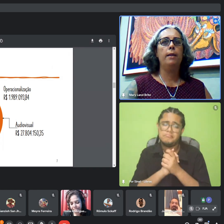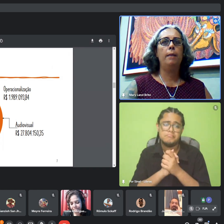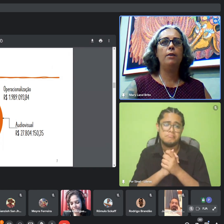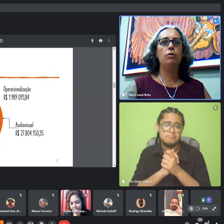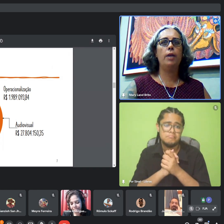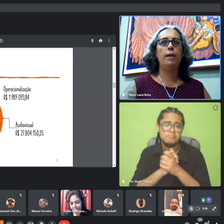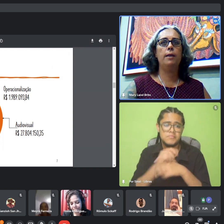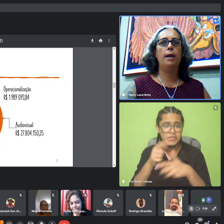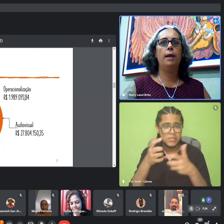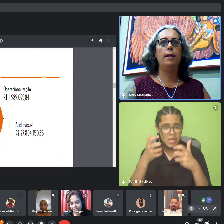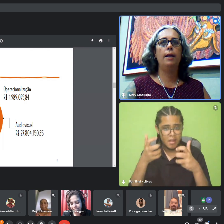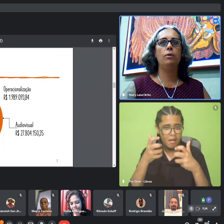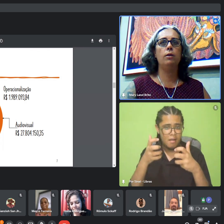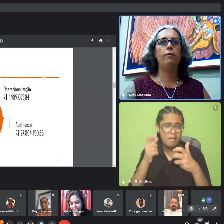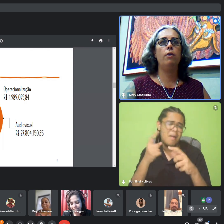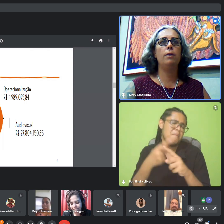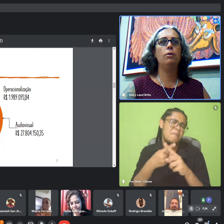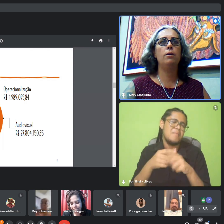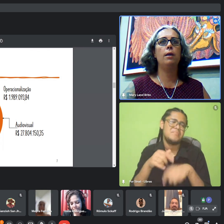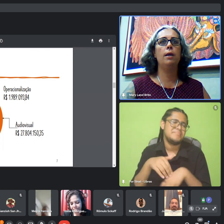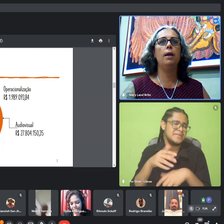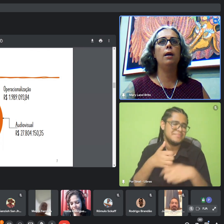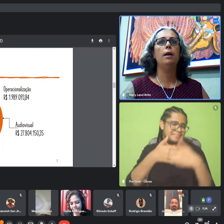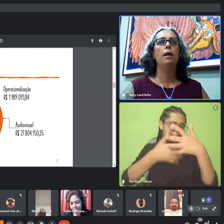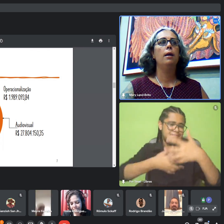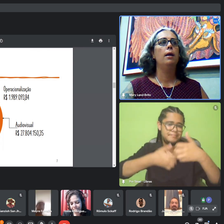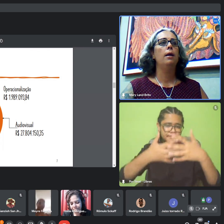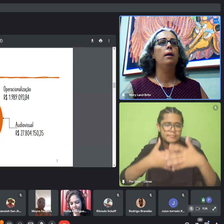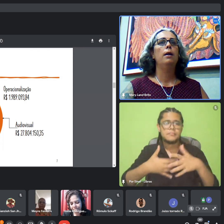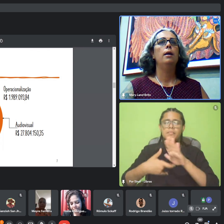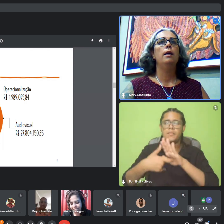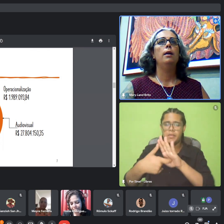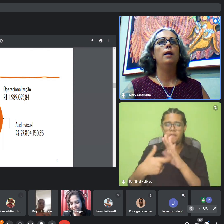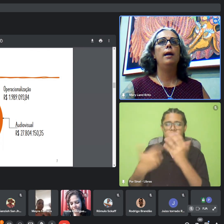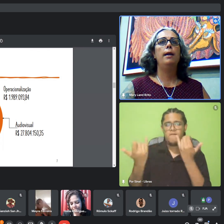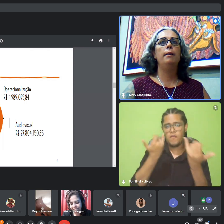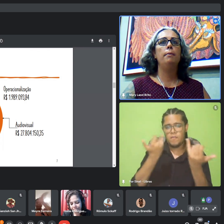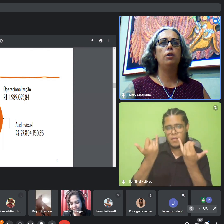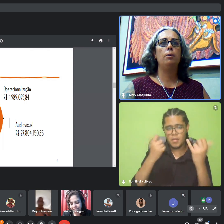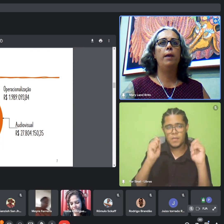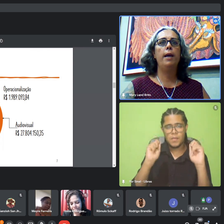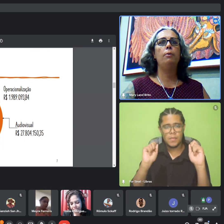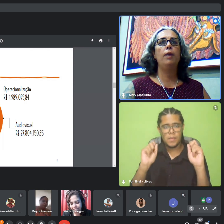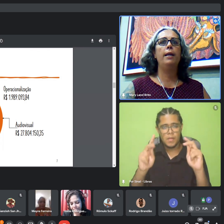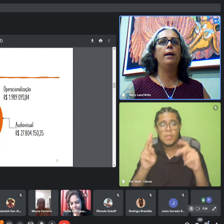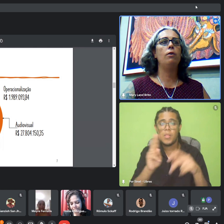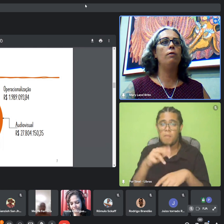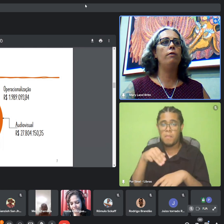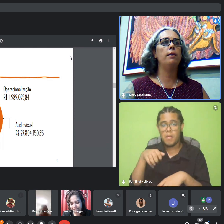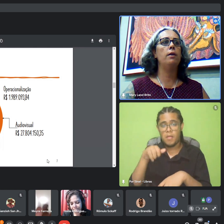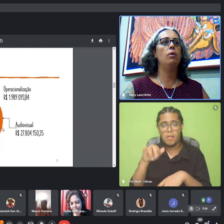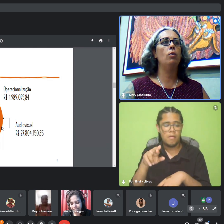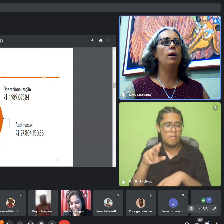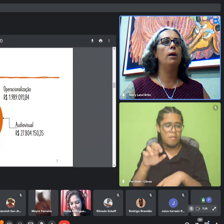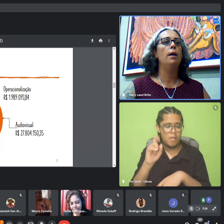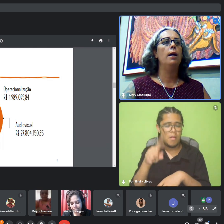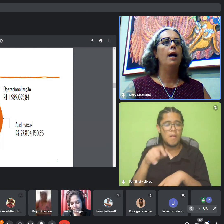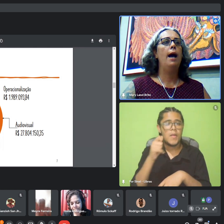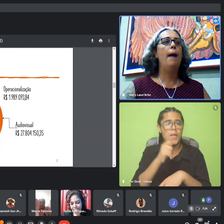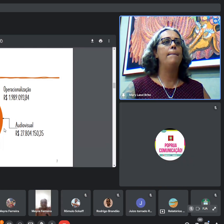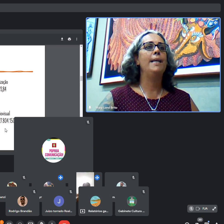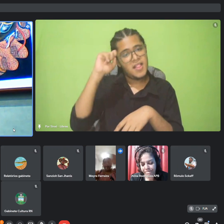Está mais no chat ela, trouxe as informações aqui. E aí, me chamo Meire, mulher negra e convivência de rua.